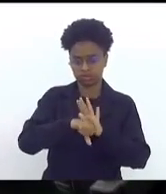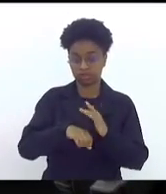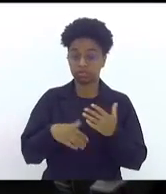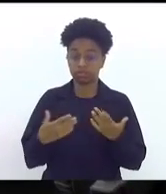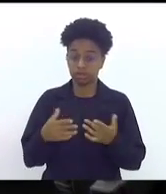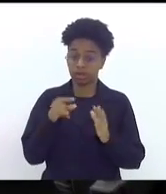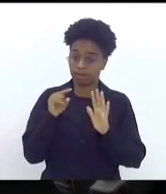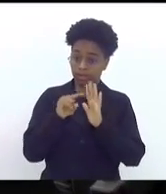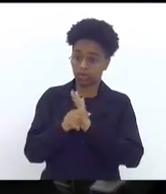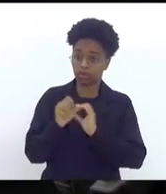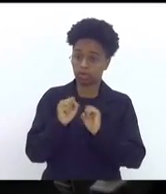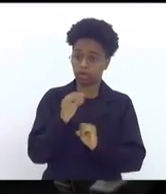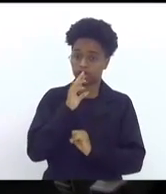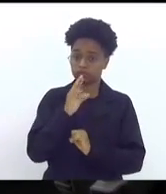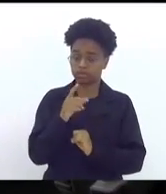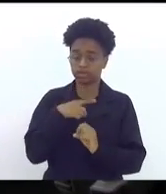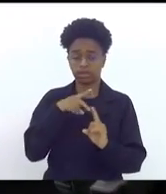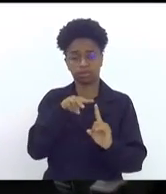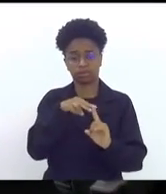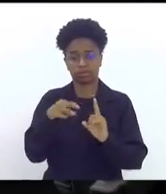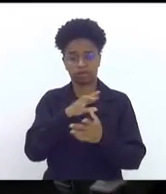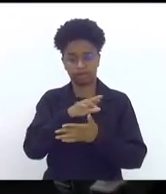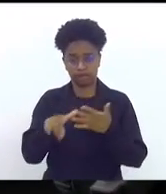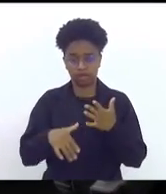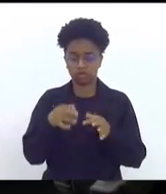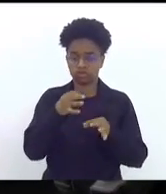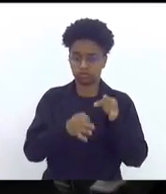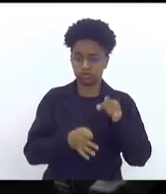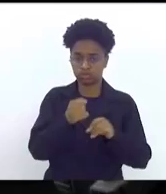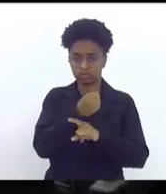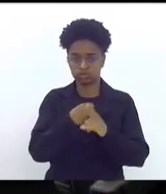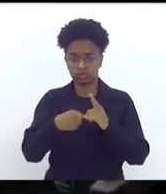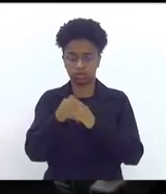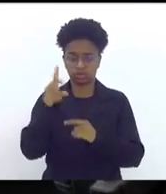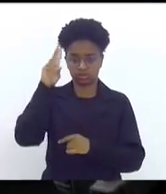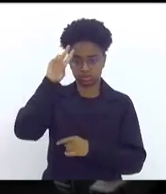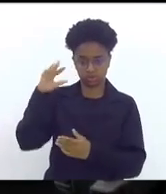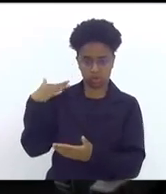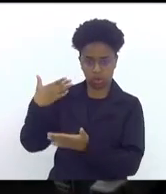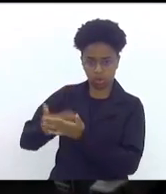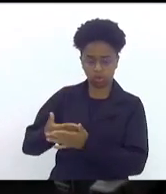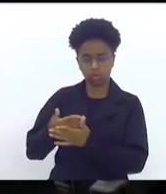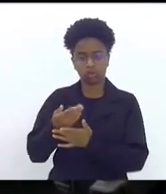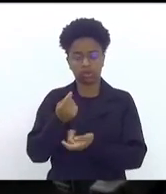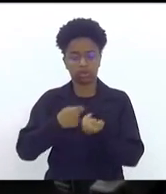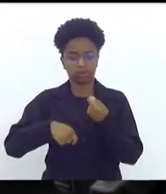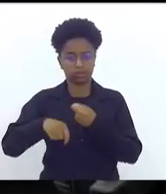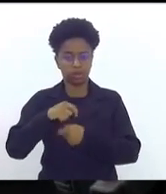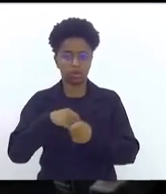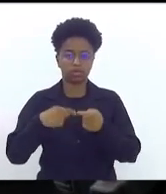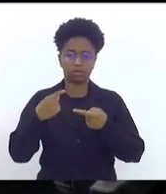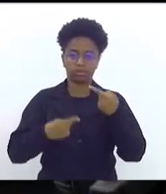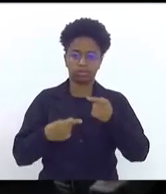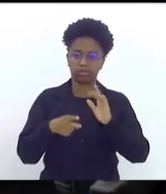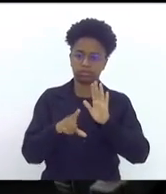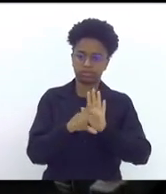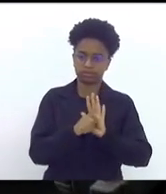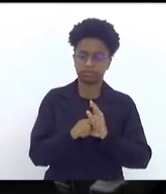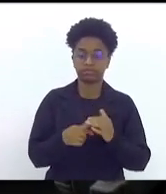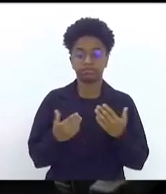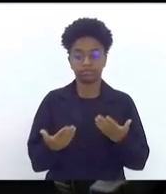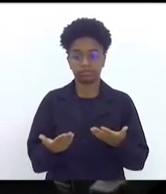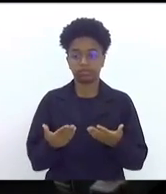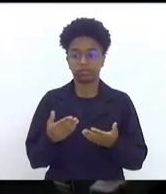ser respondida sob muitos pontos de vista, jurídico, sociológico, histórico, econômico, de política legislativa. E